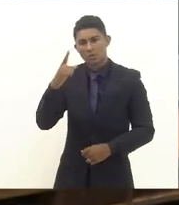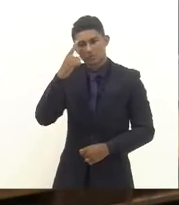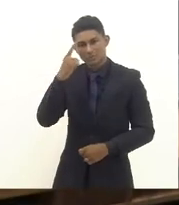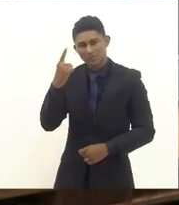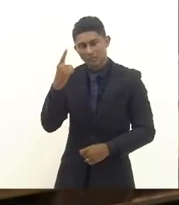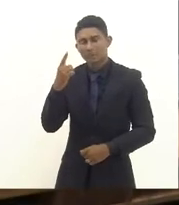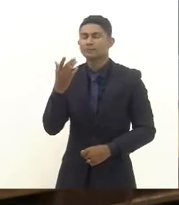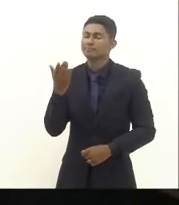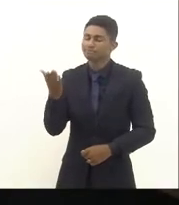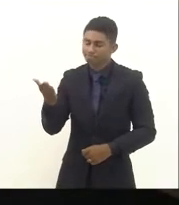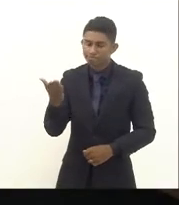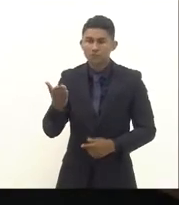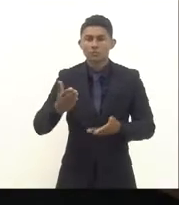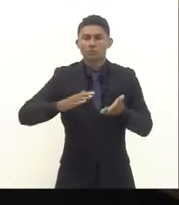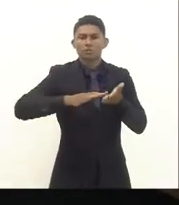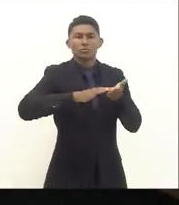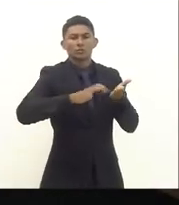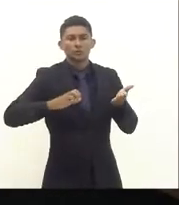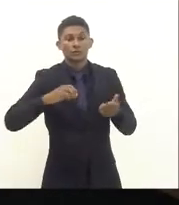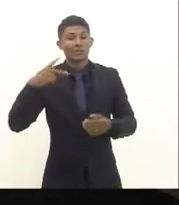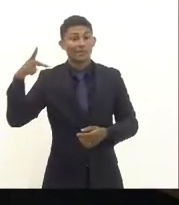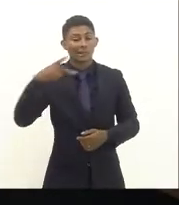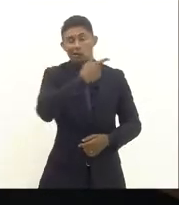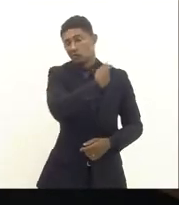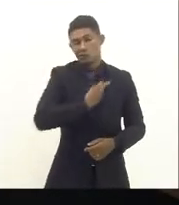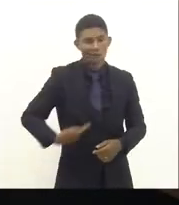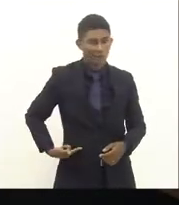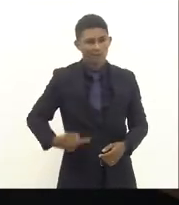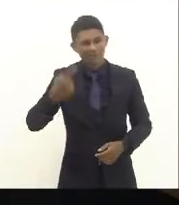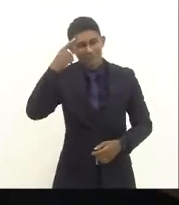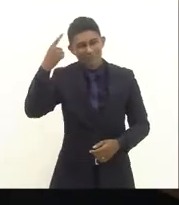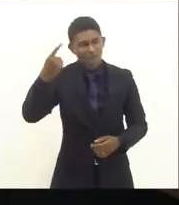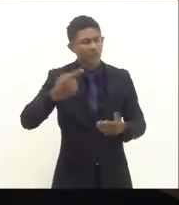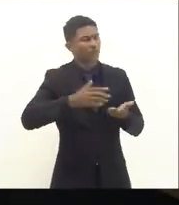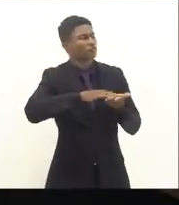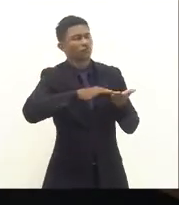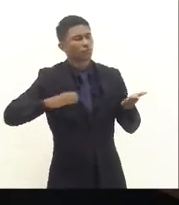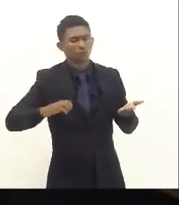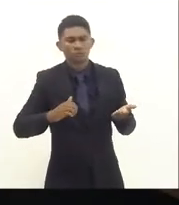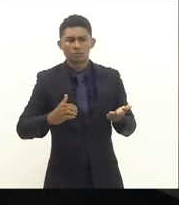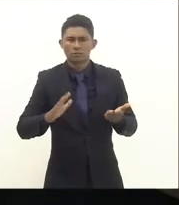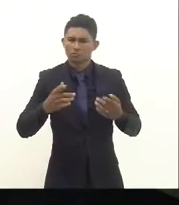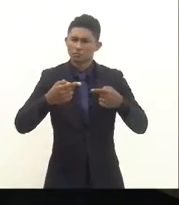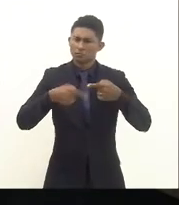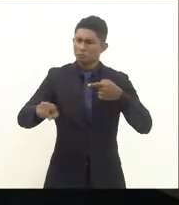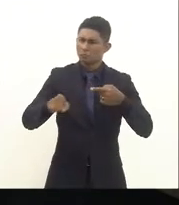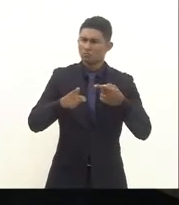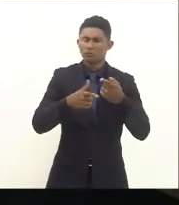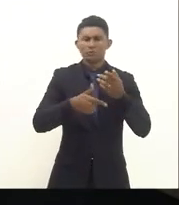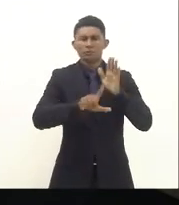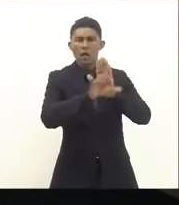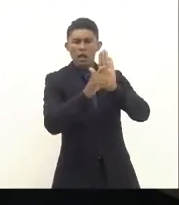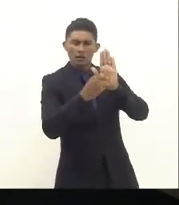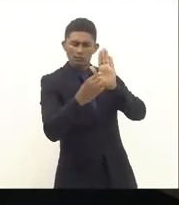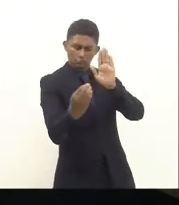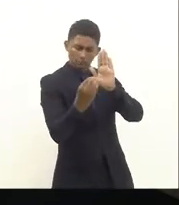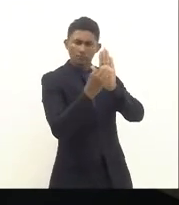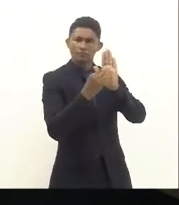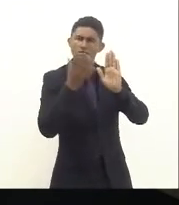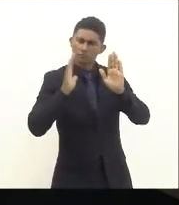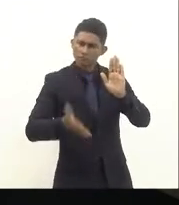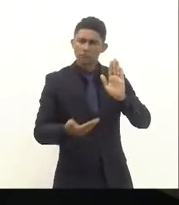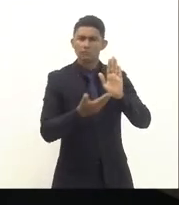foi retirado Que que foi no governo dele foi retirado de forma ilegal porque o que já é previsto na lei já é